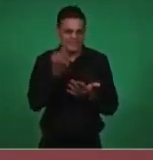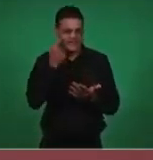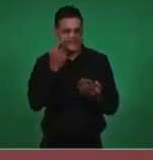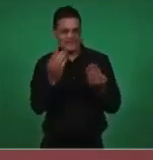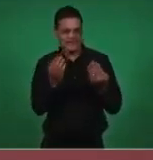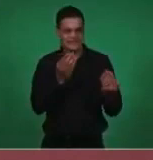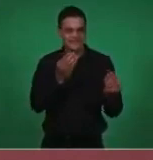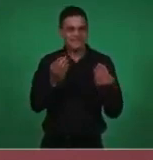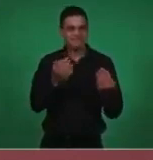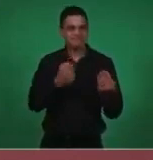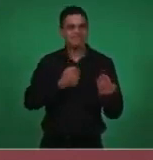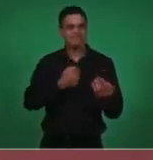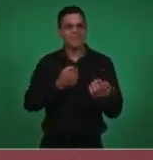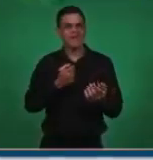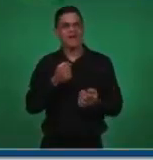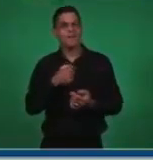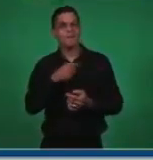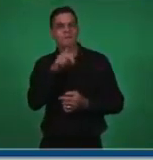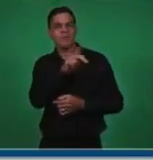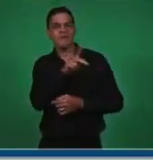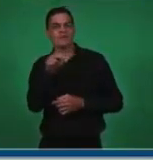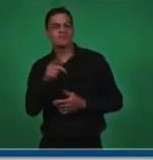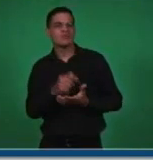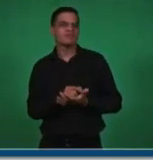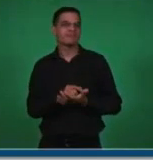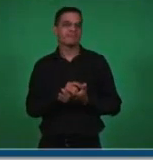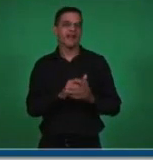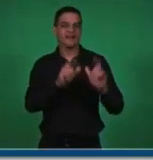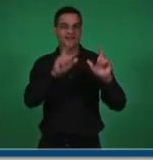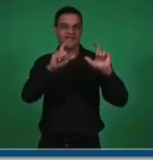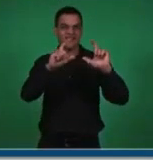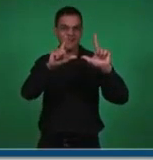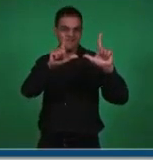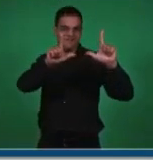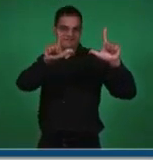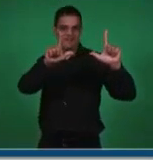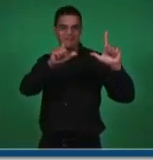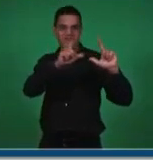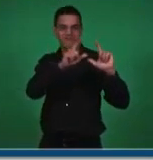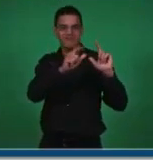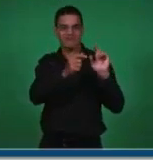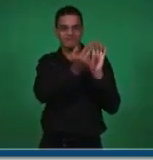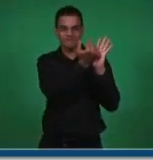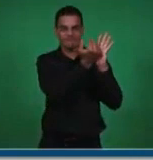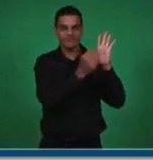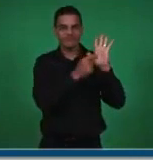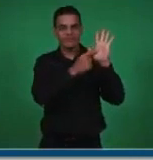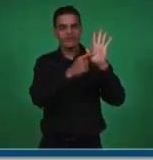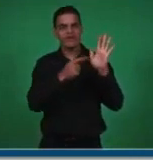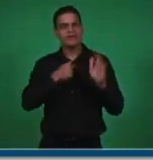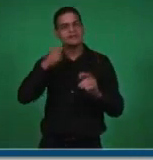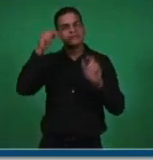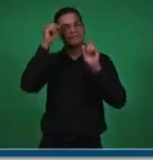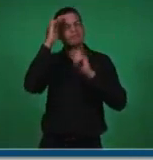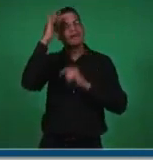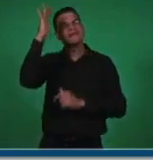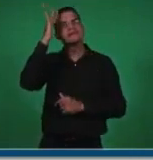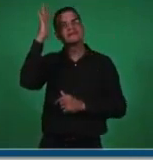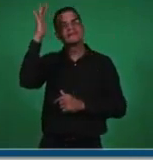professor falando sobre essa proposta do evolucionismo, ele imagina um peixe que ao longo do